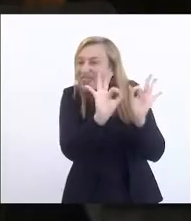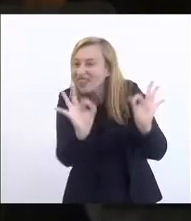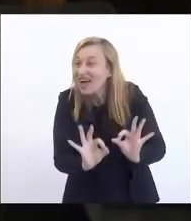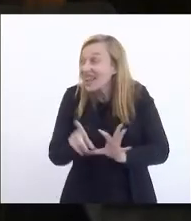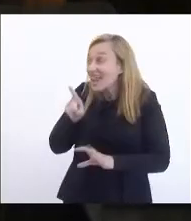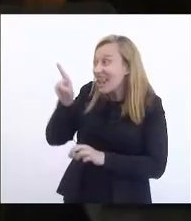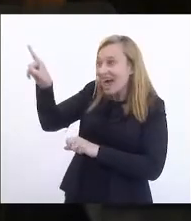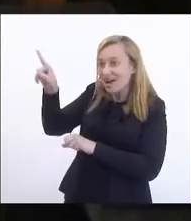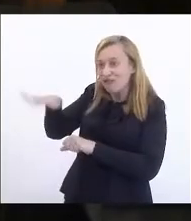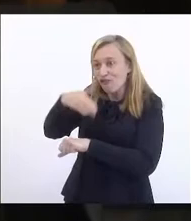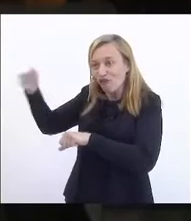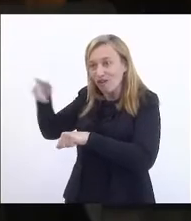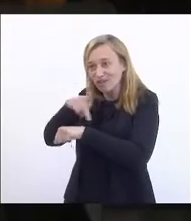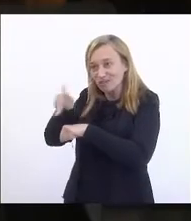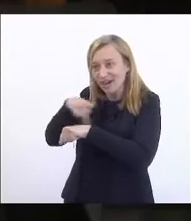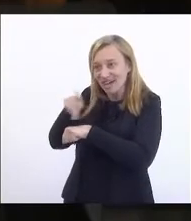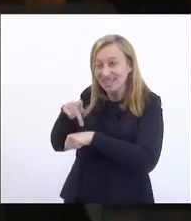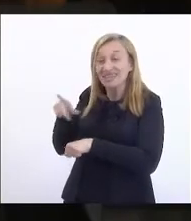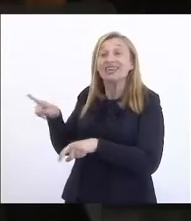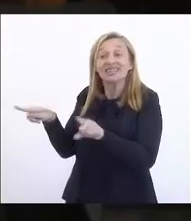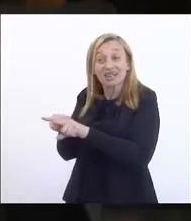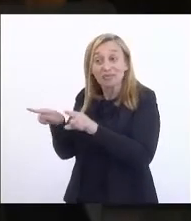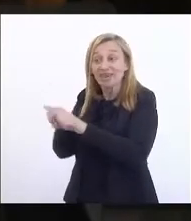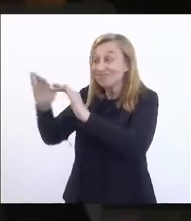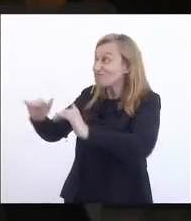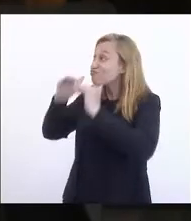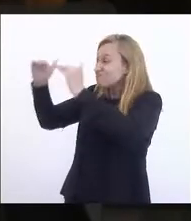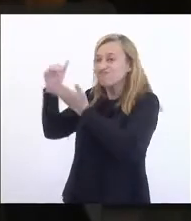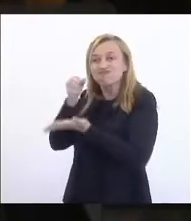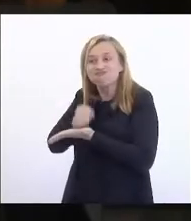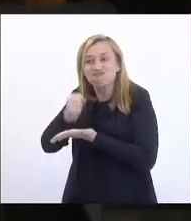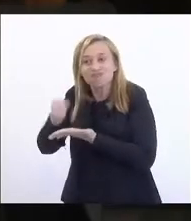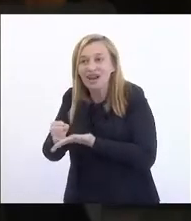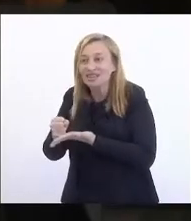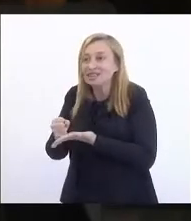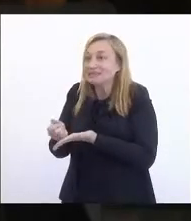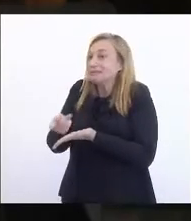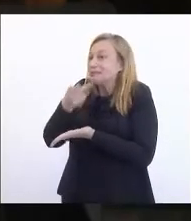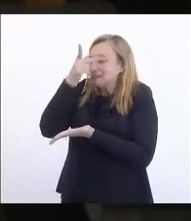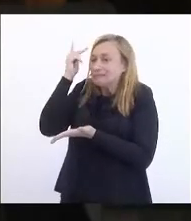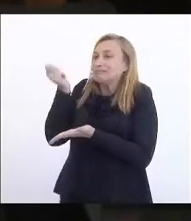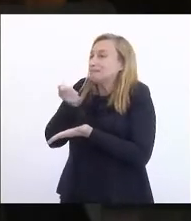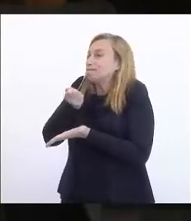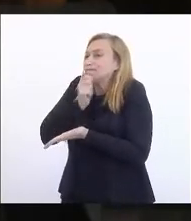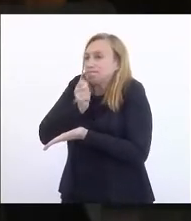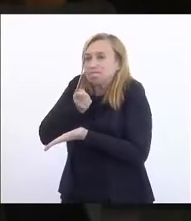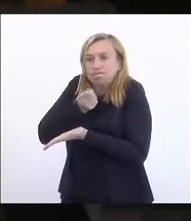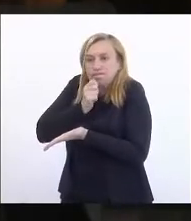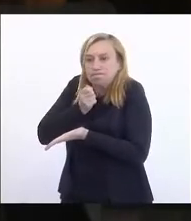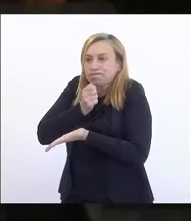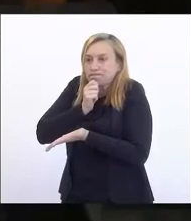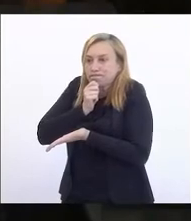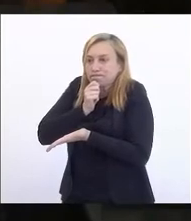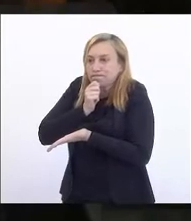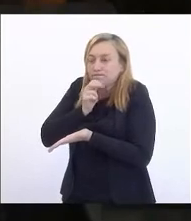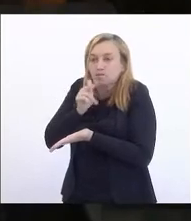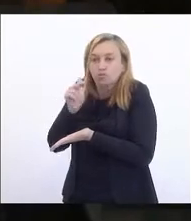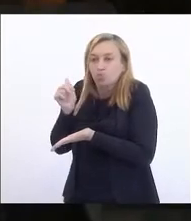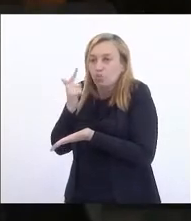exterior, também tem subcontratos que ninguém examina. Então, o ela bate,